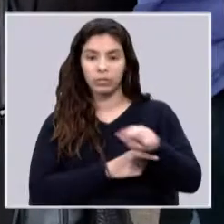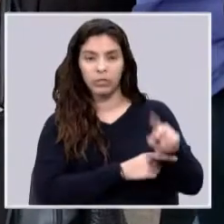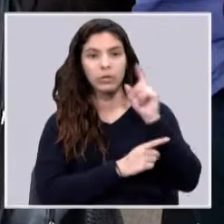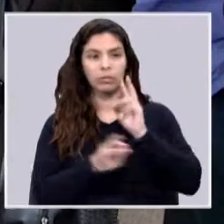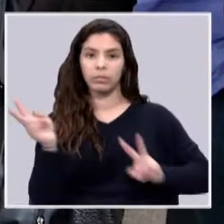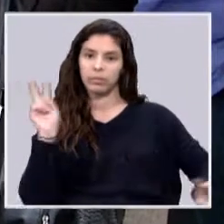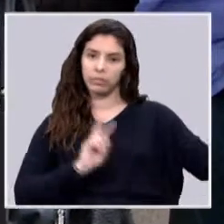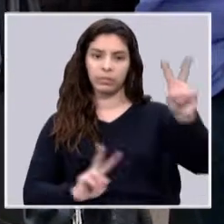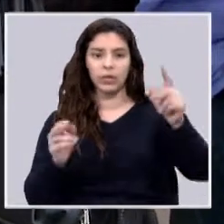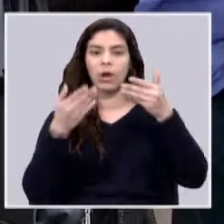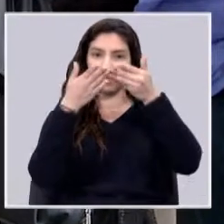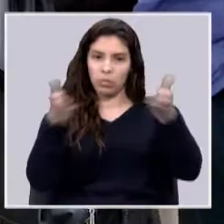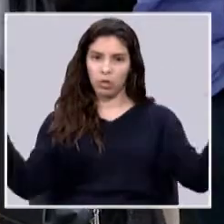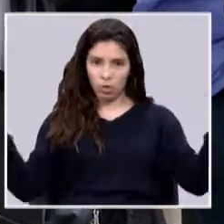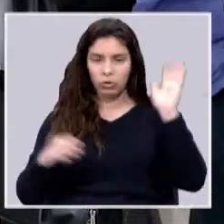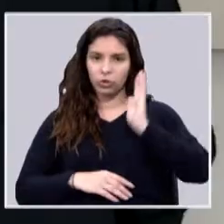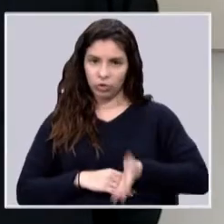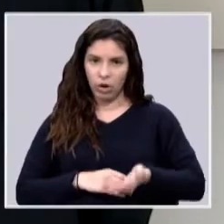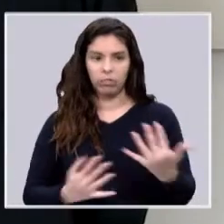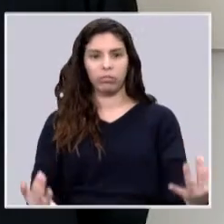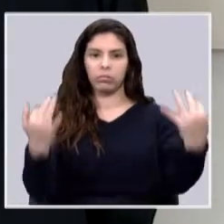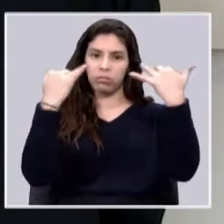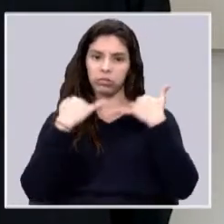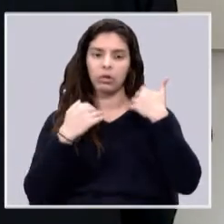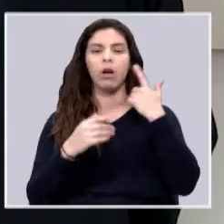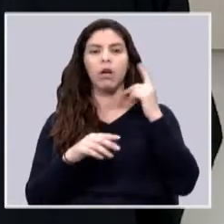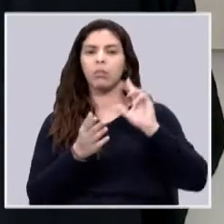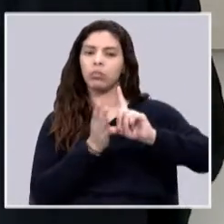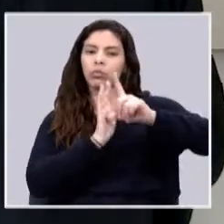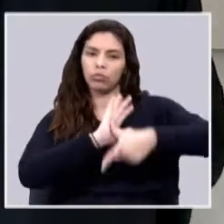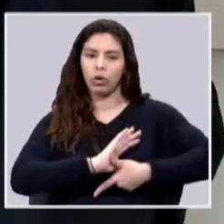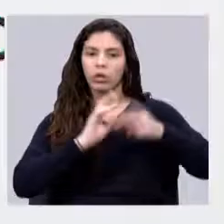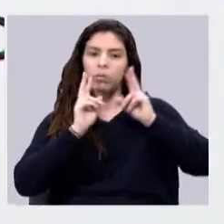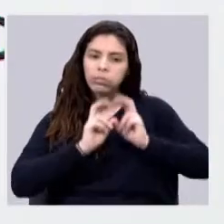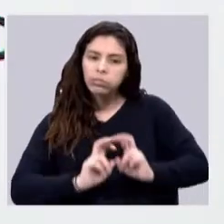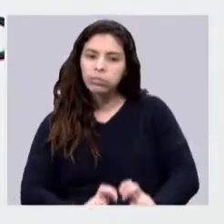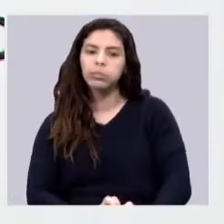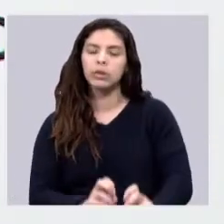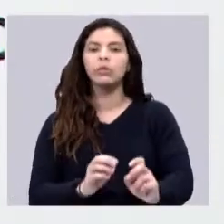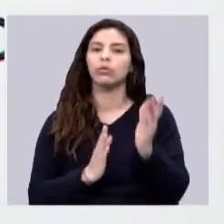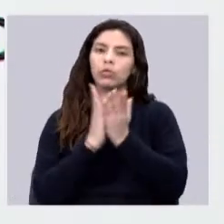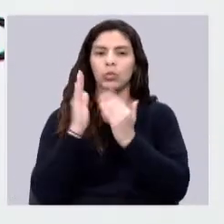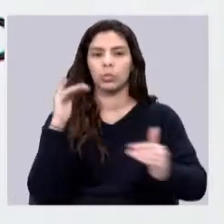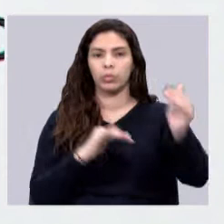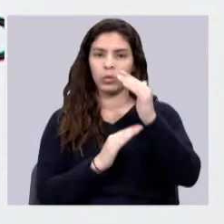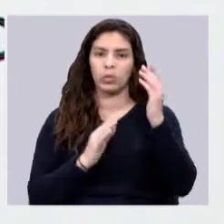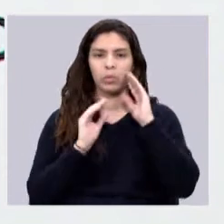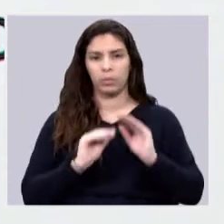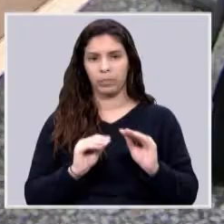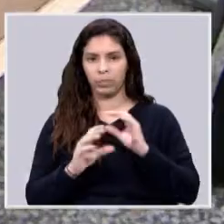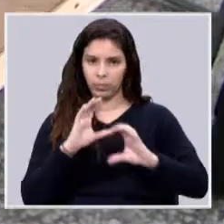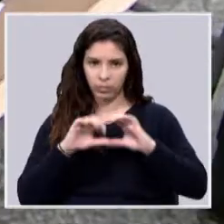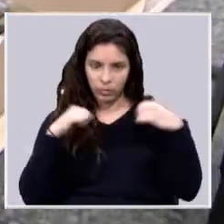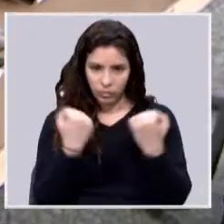O Museu da Paisagem já abriu ao público. É o resultado de um projeto de investigação com a marca da Escola Superior de Comunicação